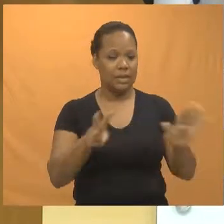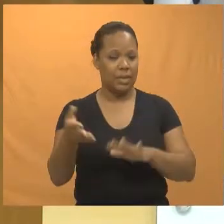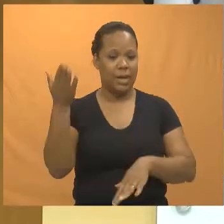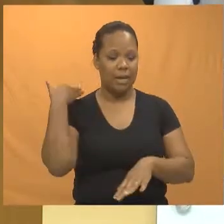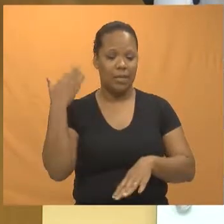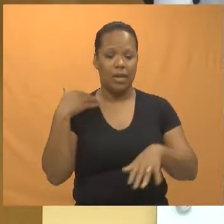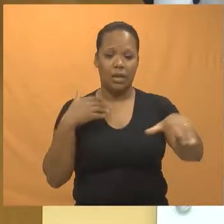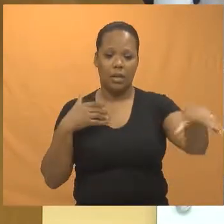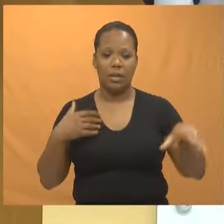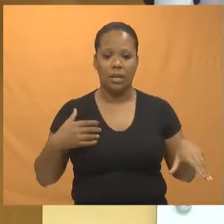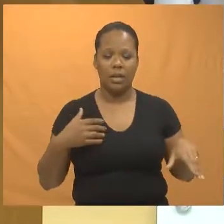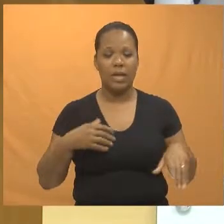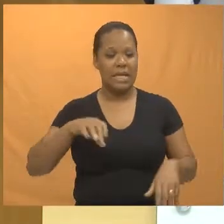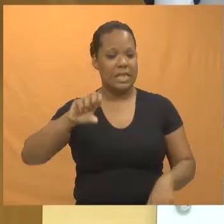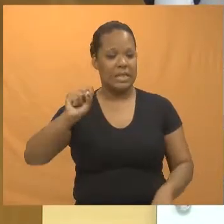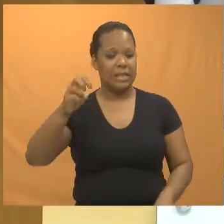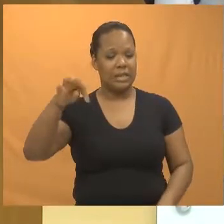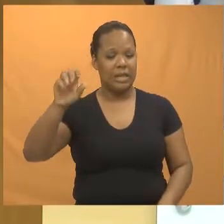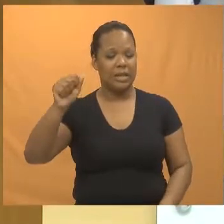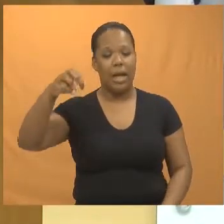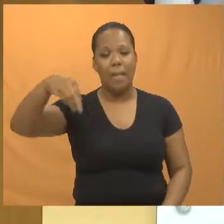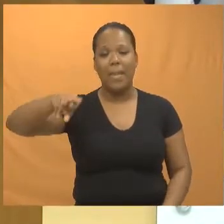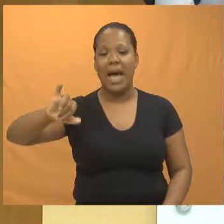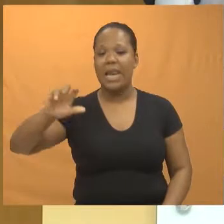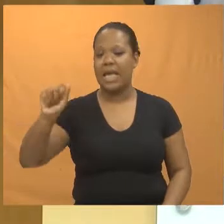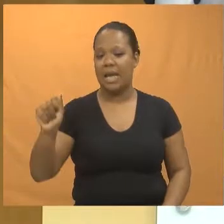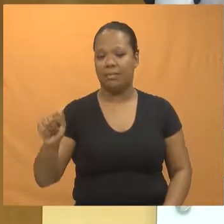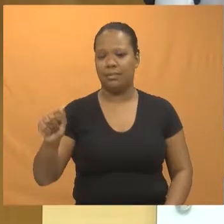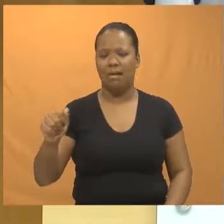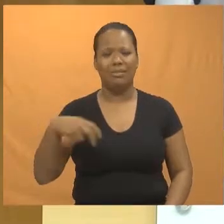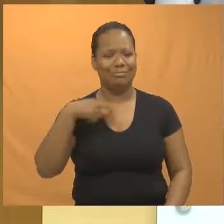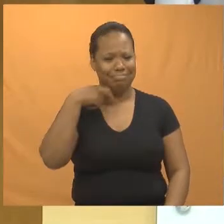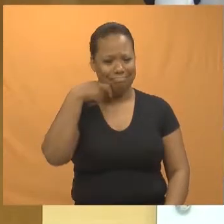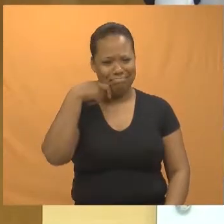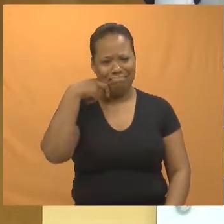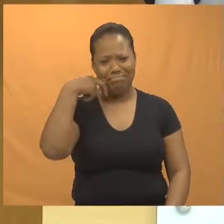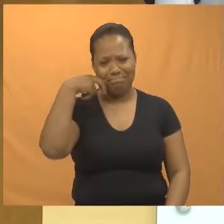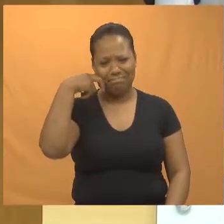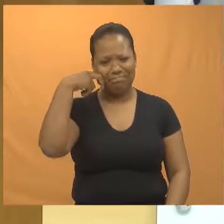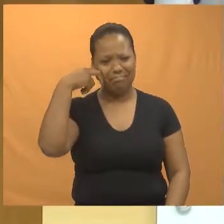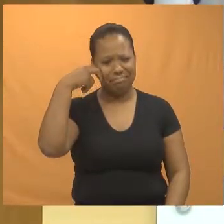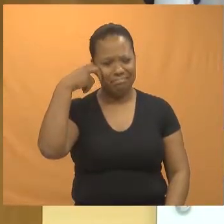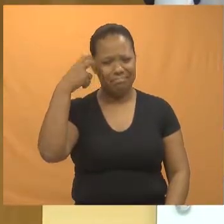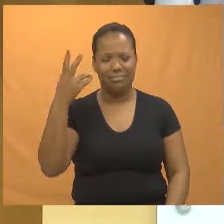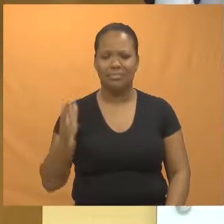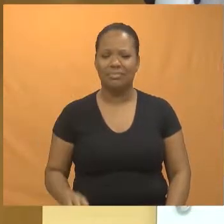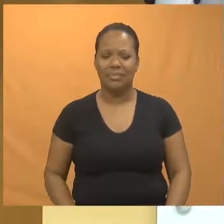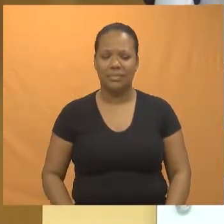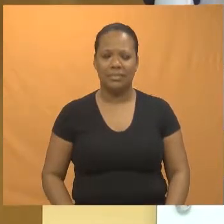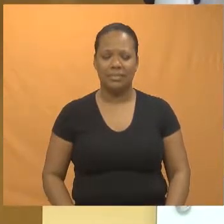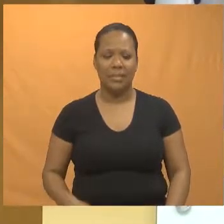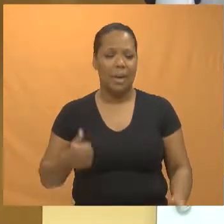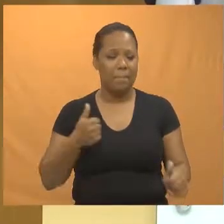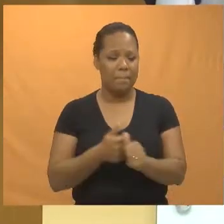o valetão do Jardim Santa Maria, aonde que é envergonhoso passar perto de uma